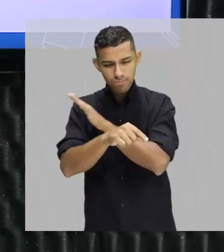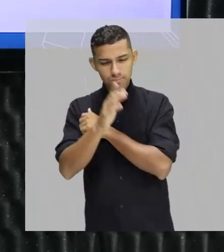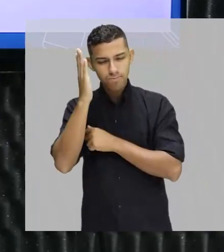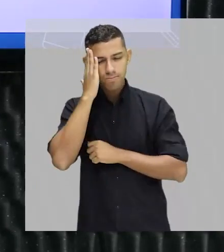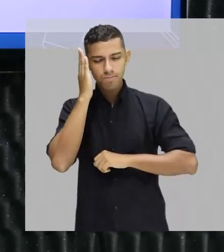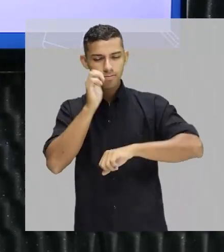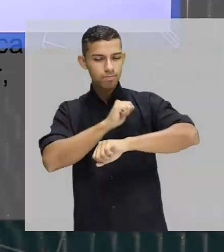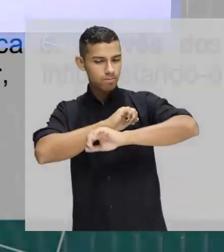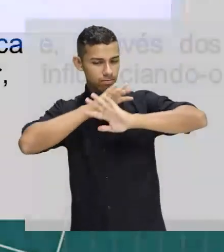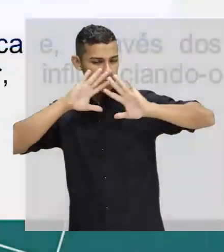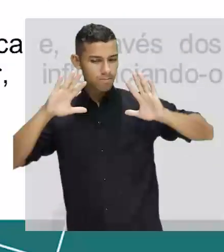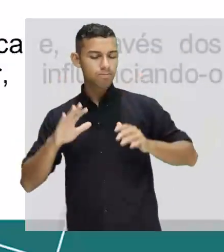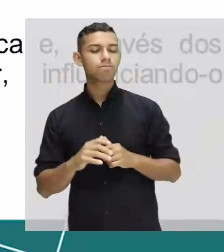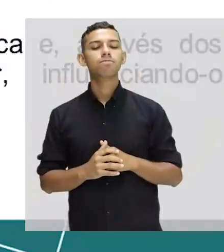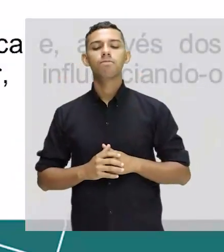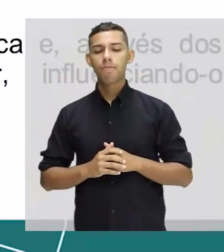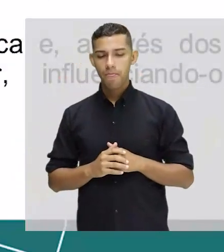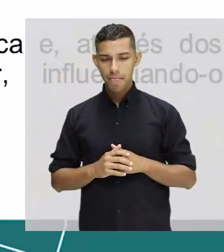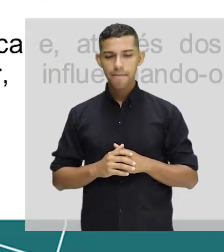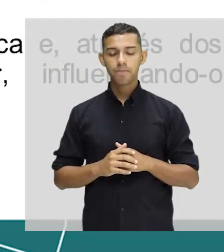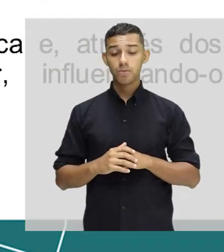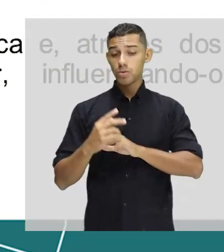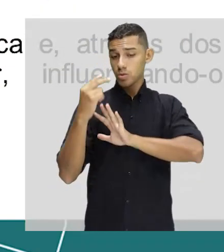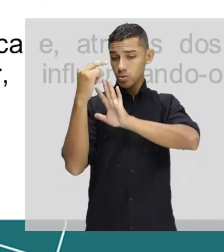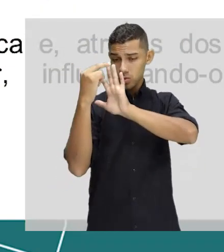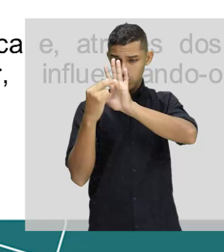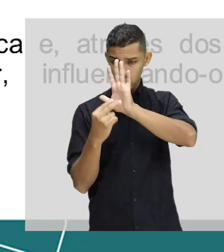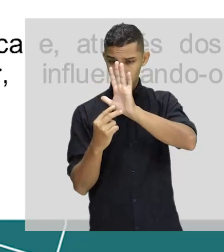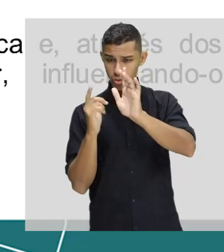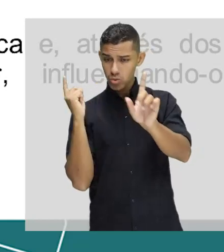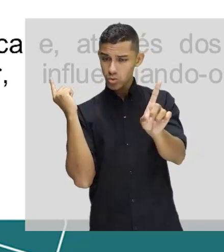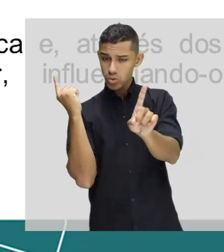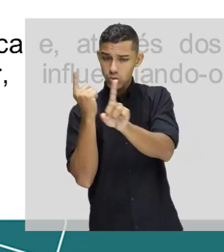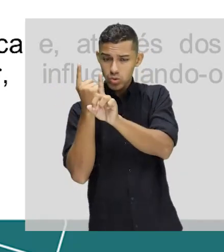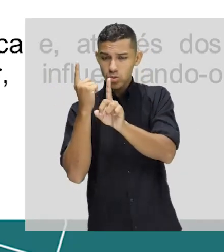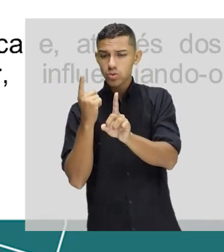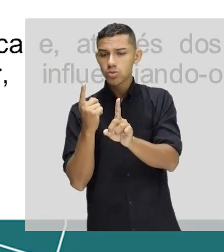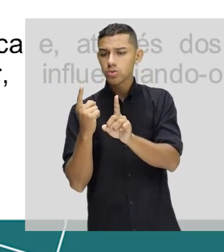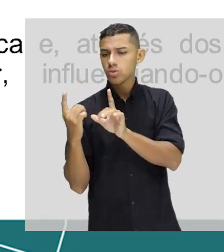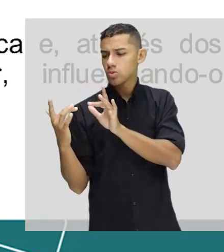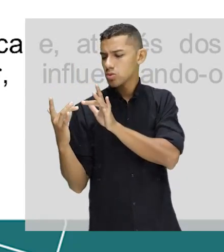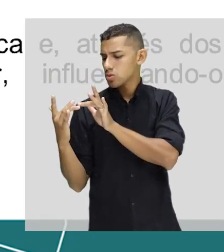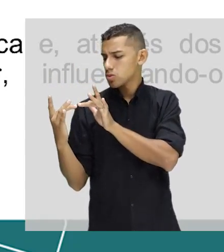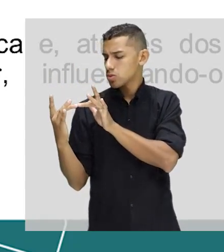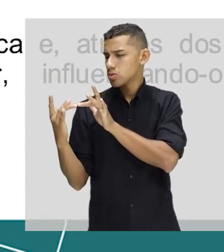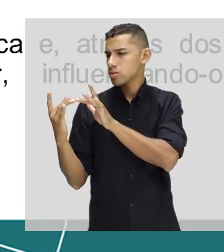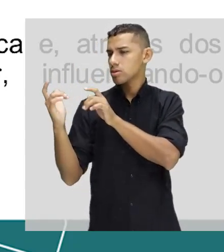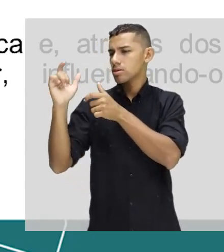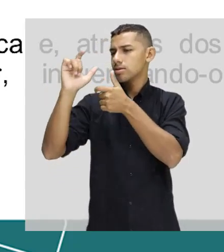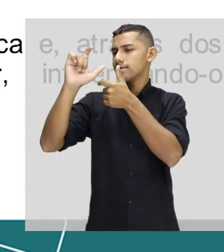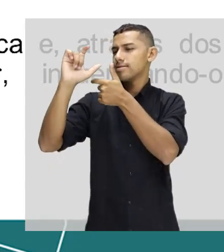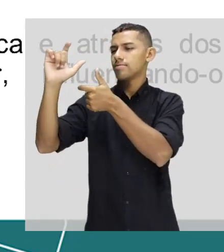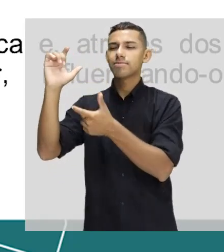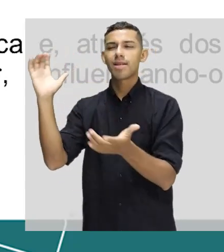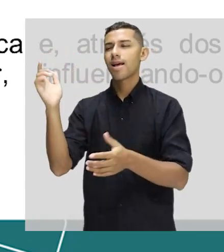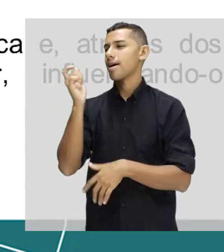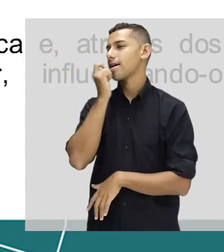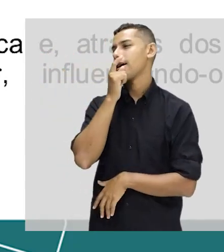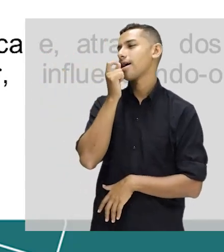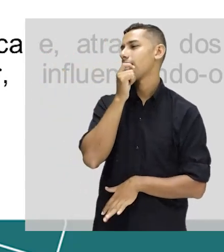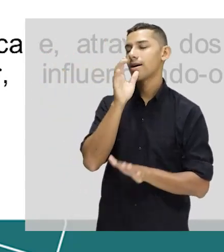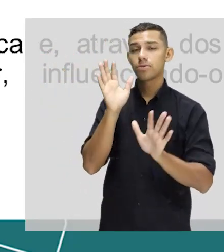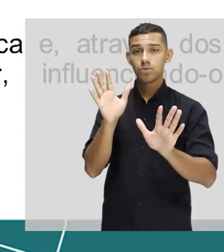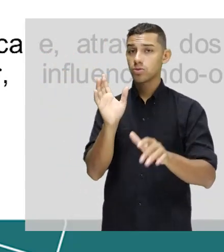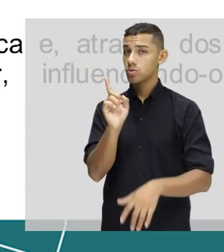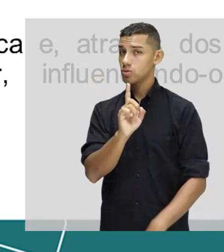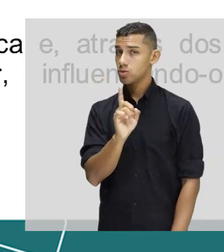charge. O leitor pode até achar, em um primeiro contato, que a charge é apenas um texto engraçado e inocente,